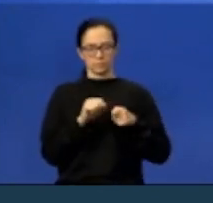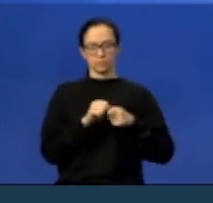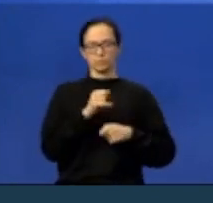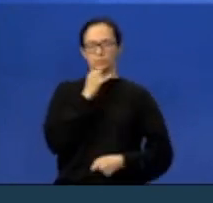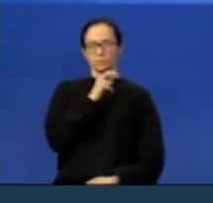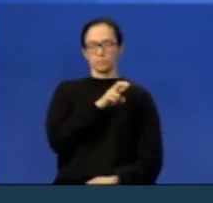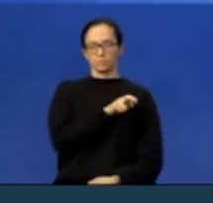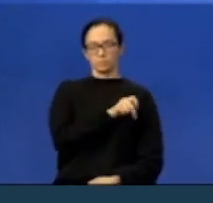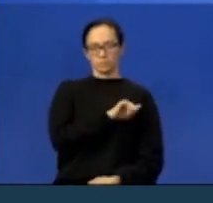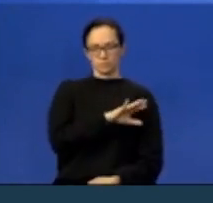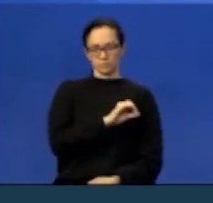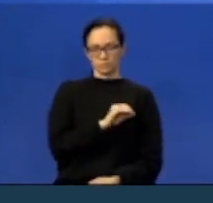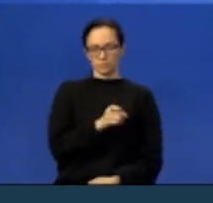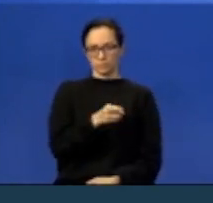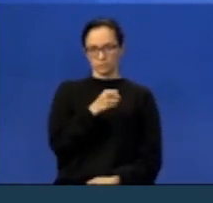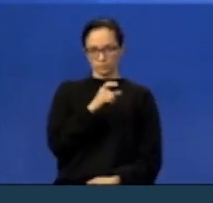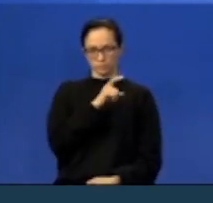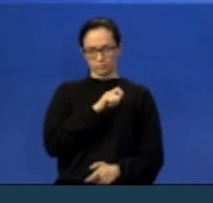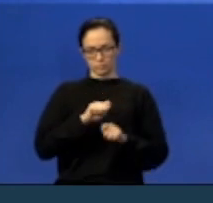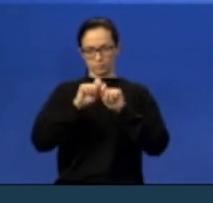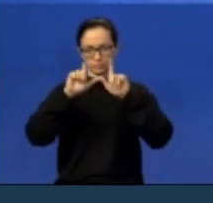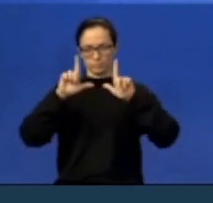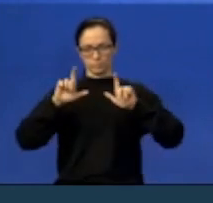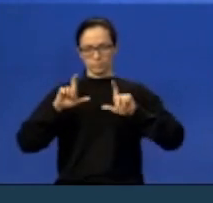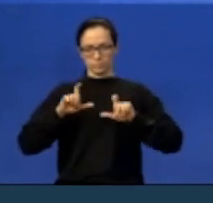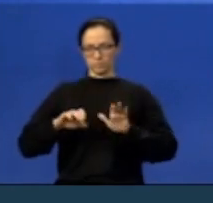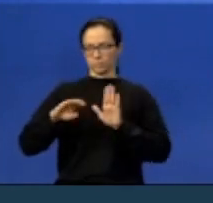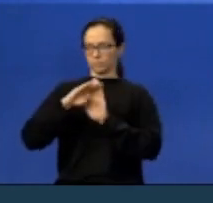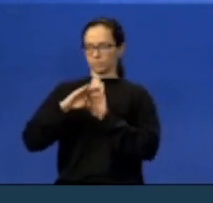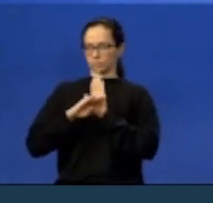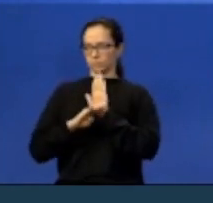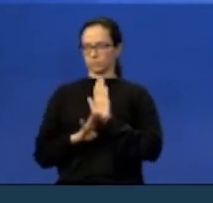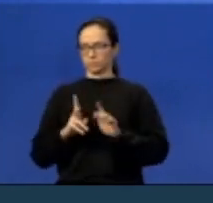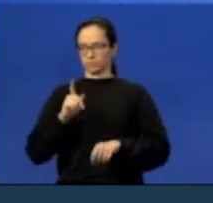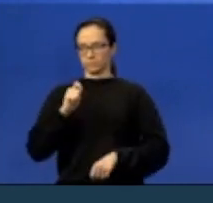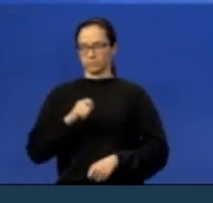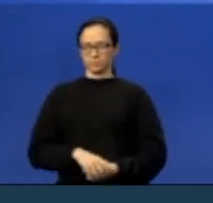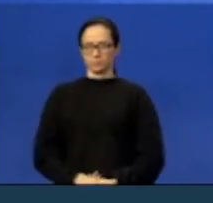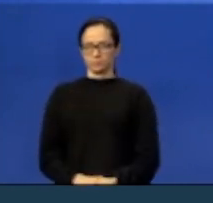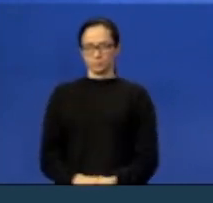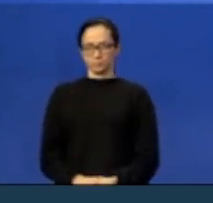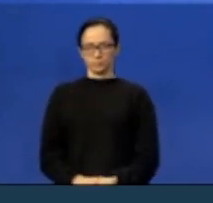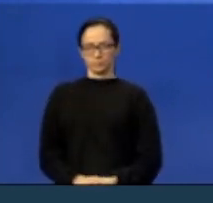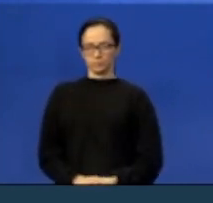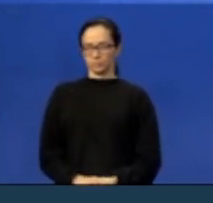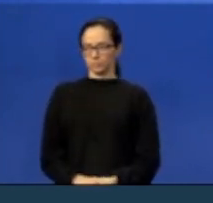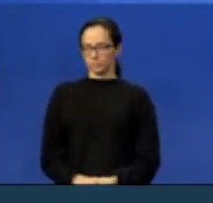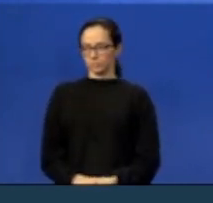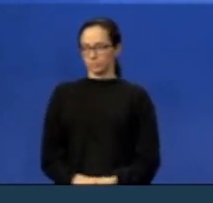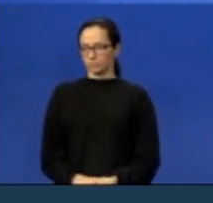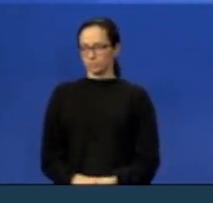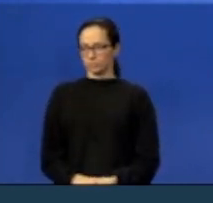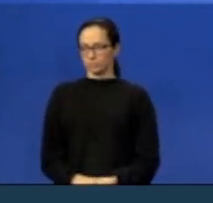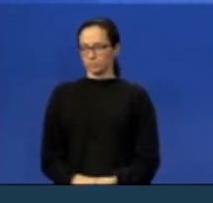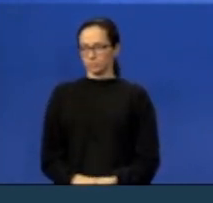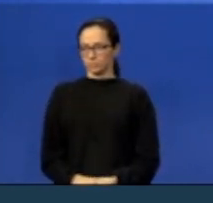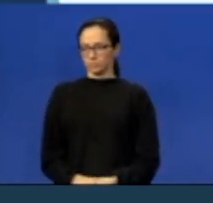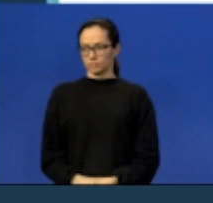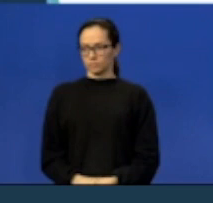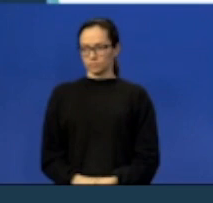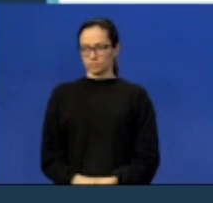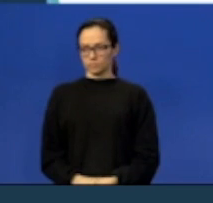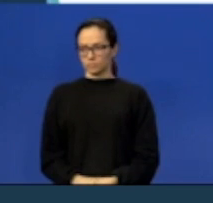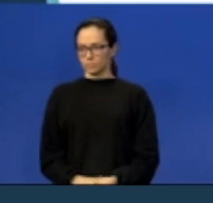raio-x, que a gente acabou de estudar, a tomografia, a ressonância nuclear magnética. Bom, nesse esquema, a gente